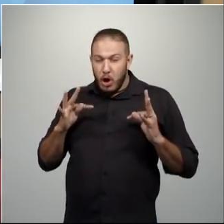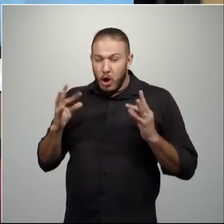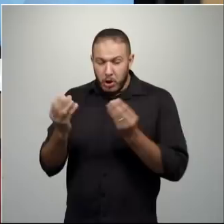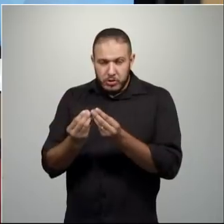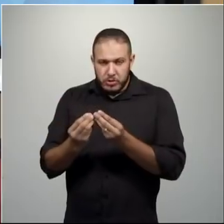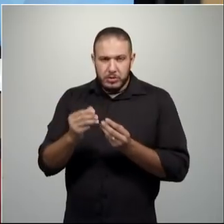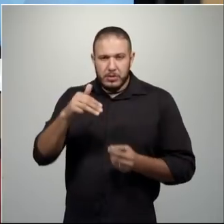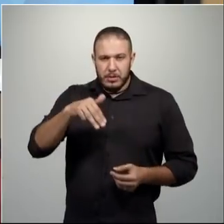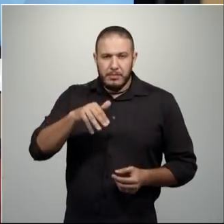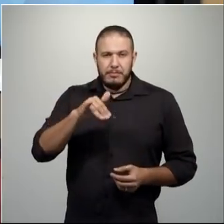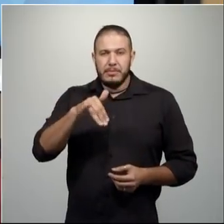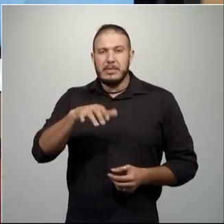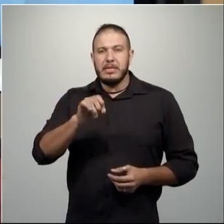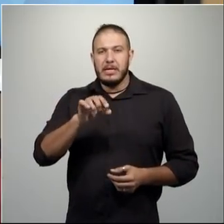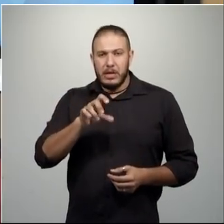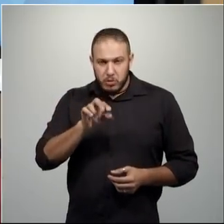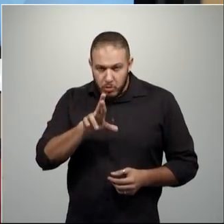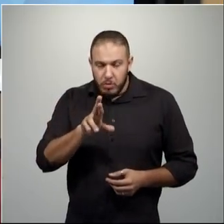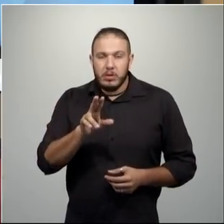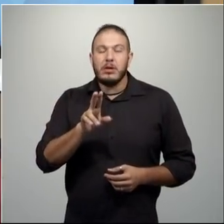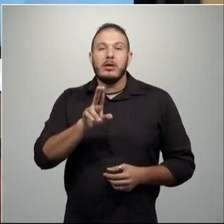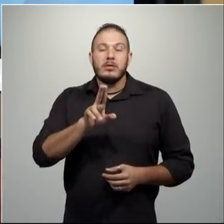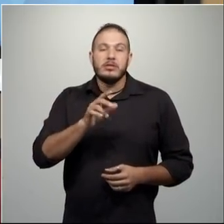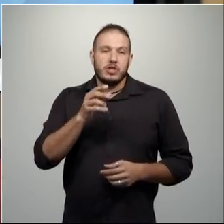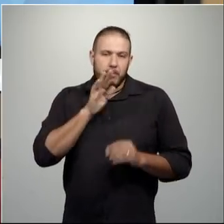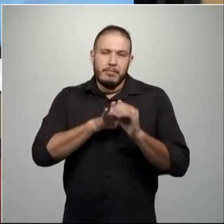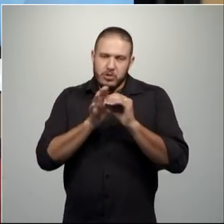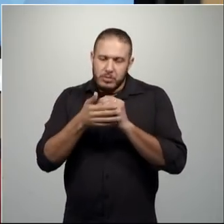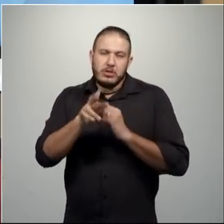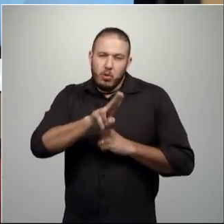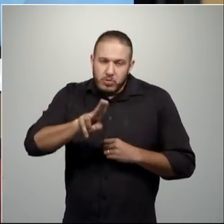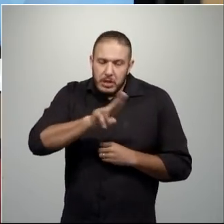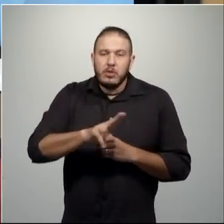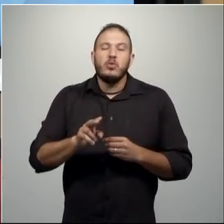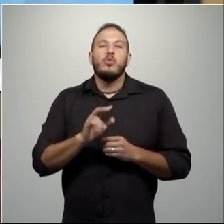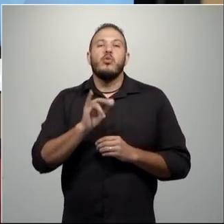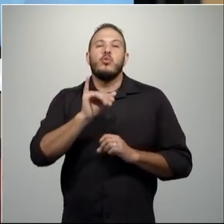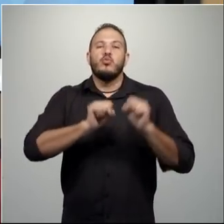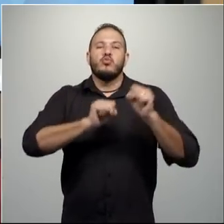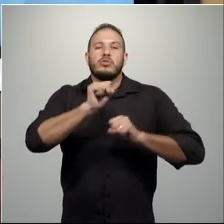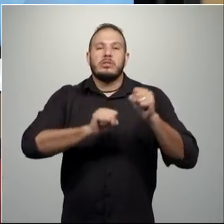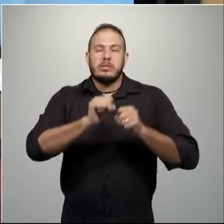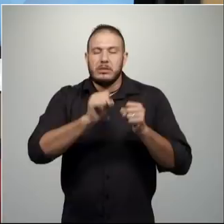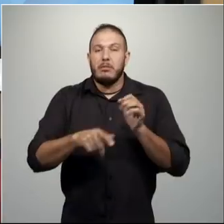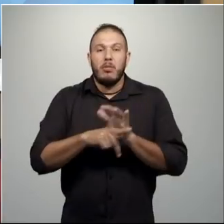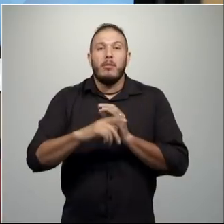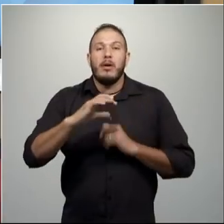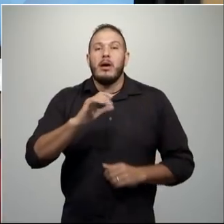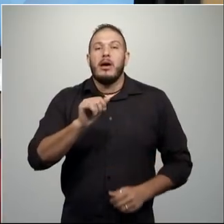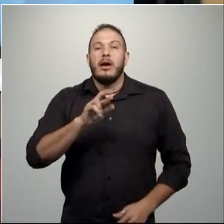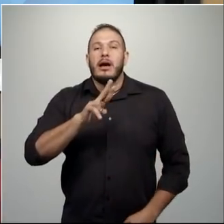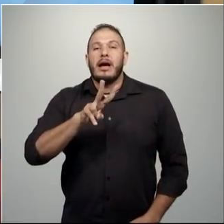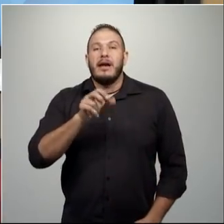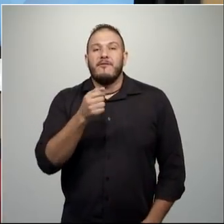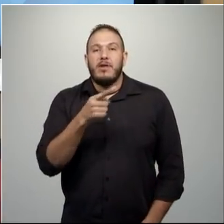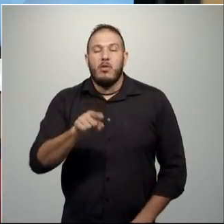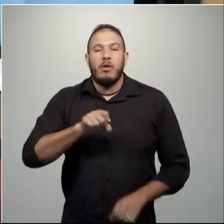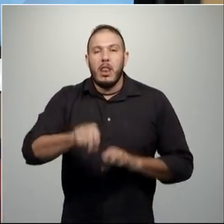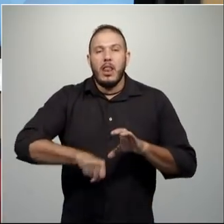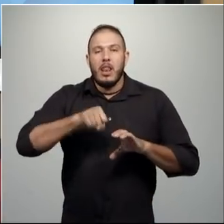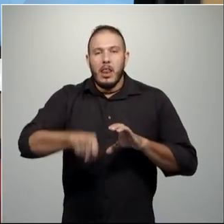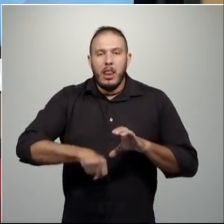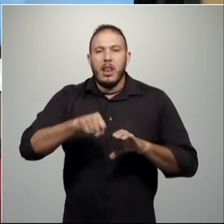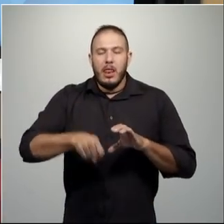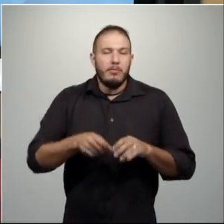bitcoin estejam usando usinas termoelétricas a carvão para gerar energia que estão consumindo